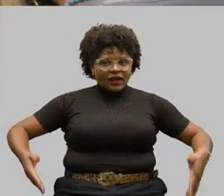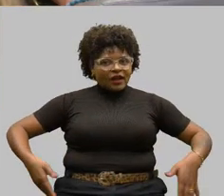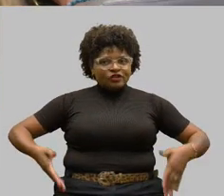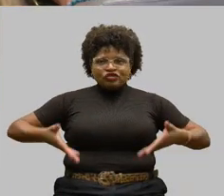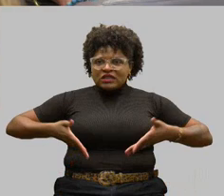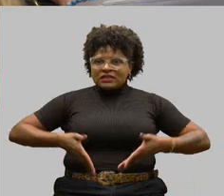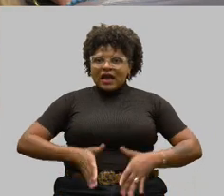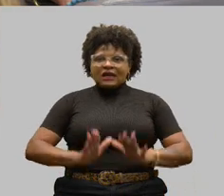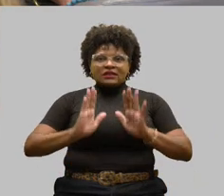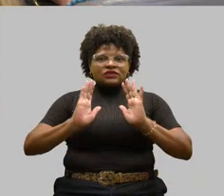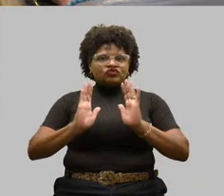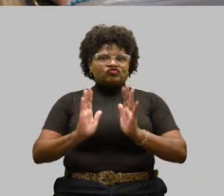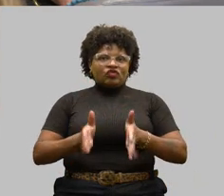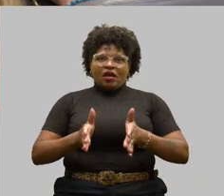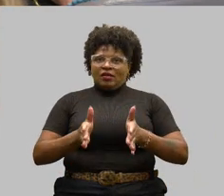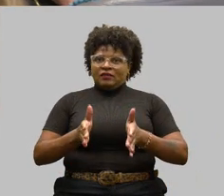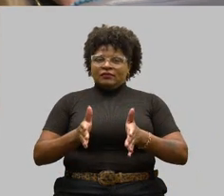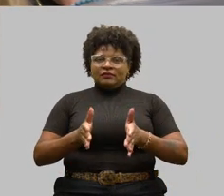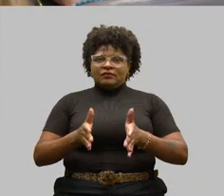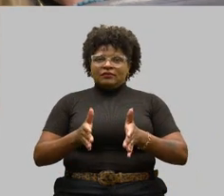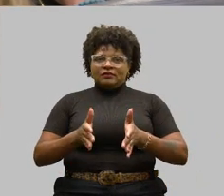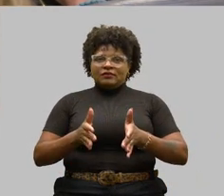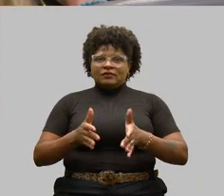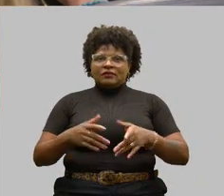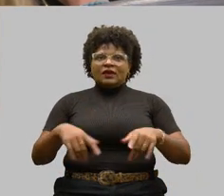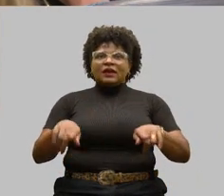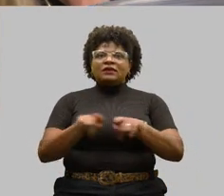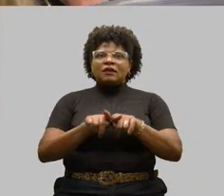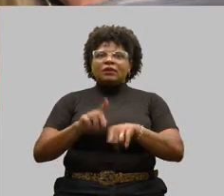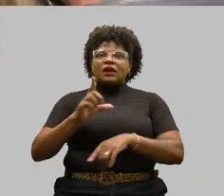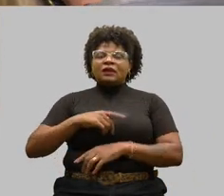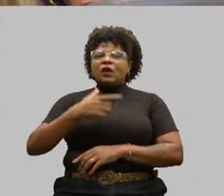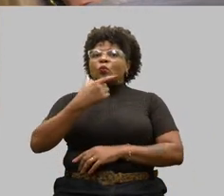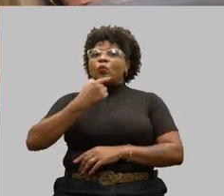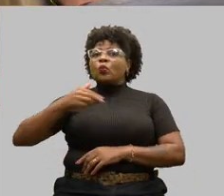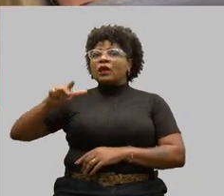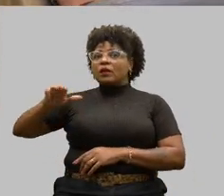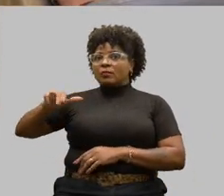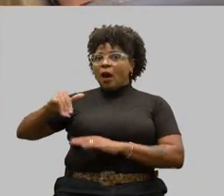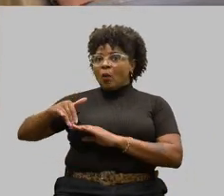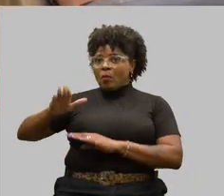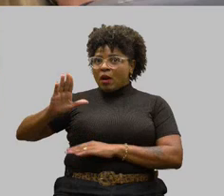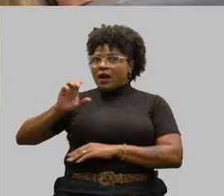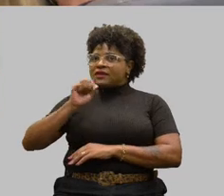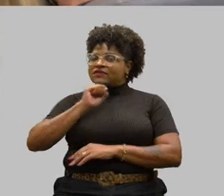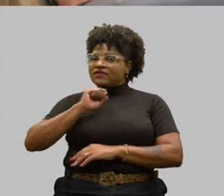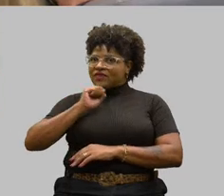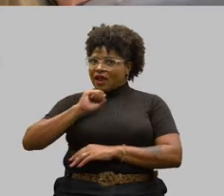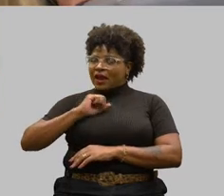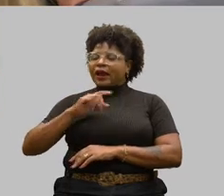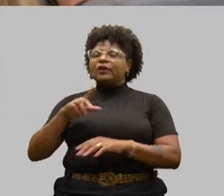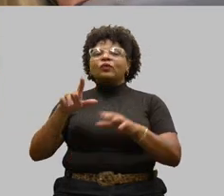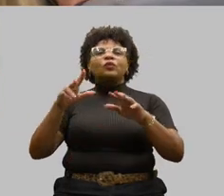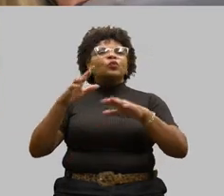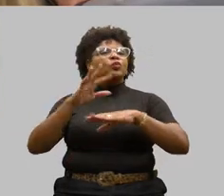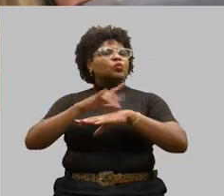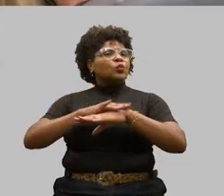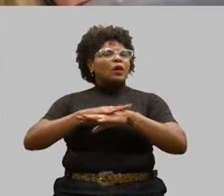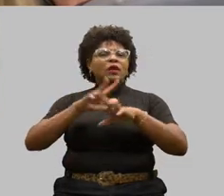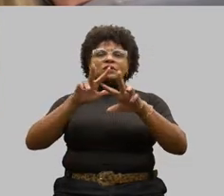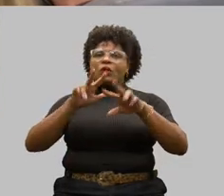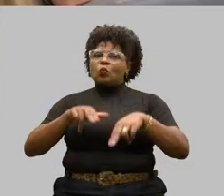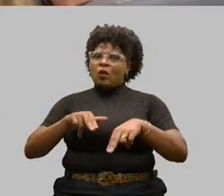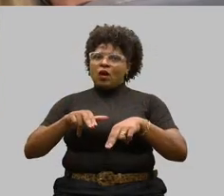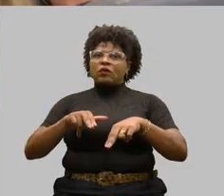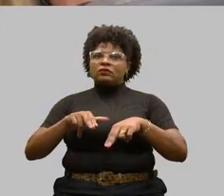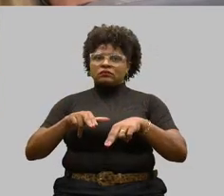e eu também tenho um irmão mais velho que também tem a terapia muscular espinhal então